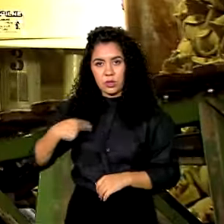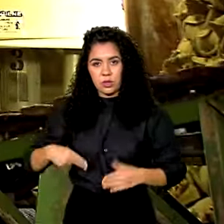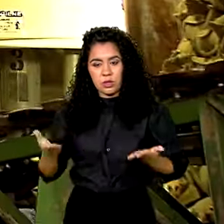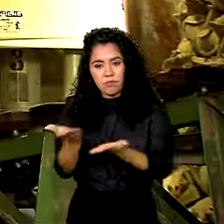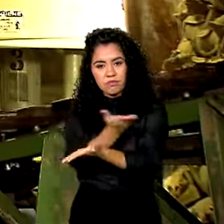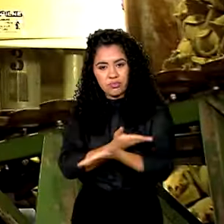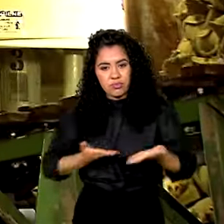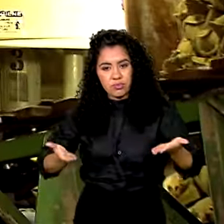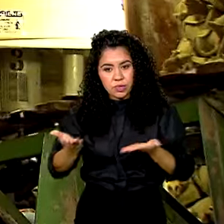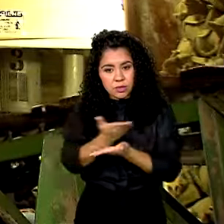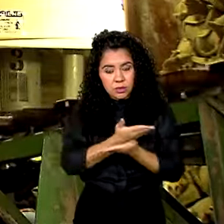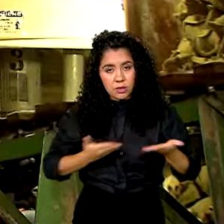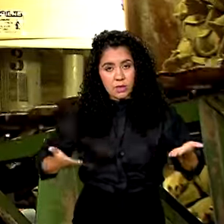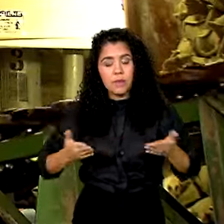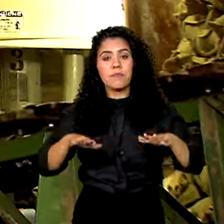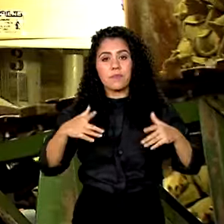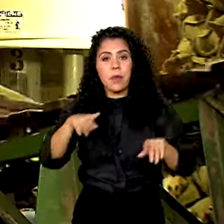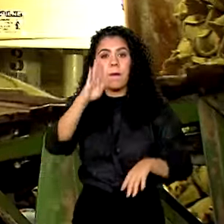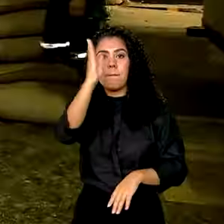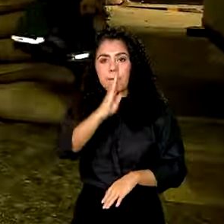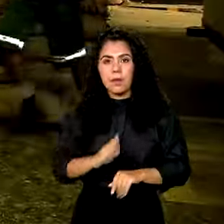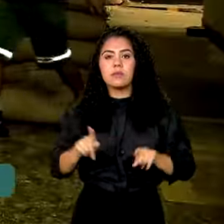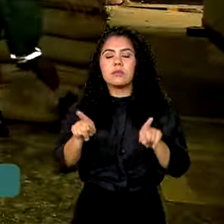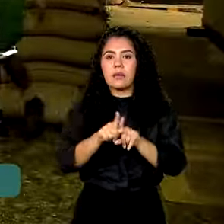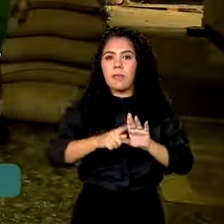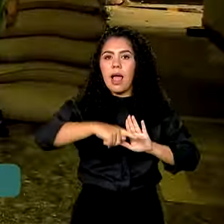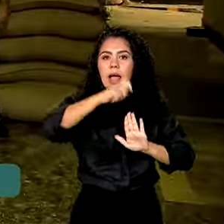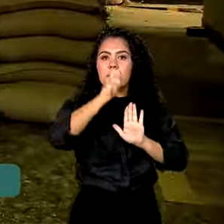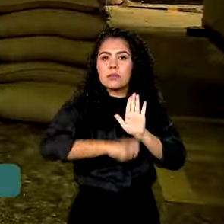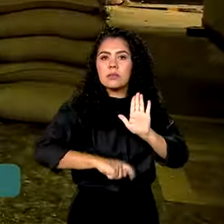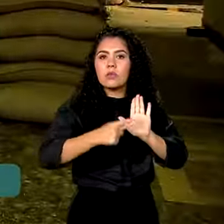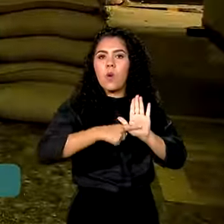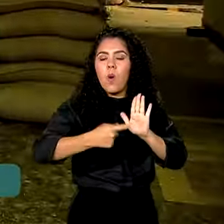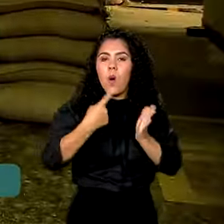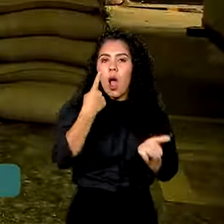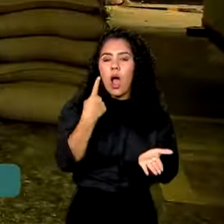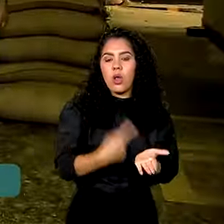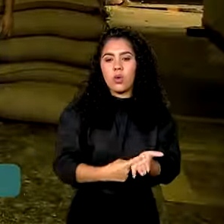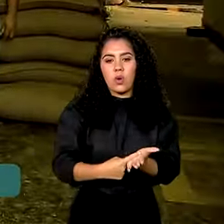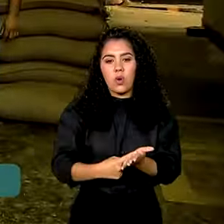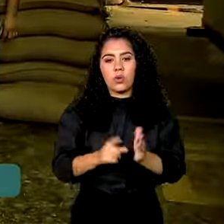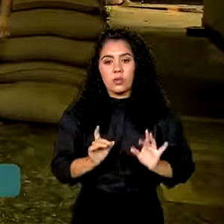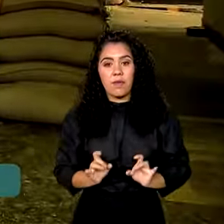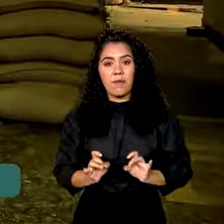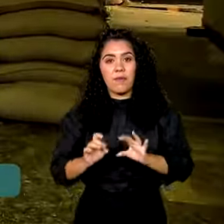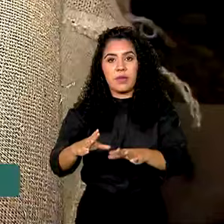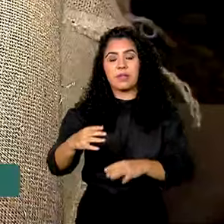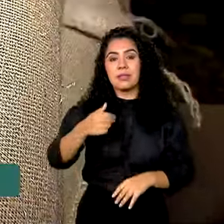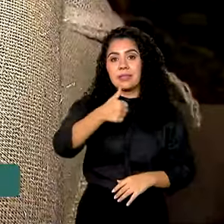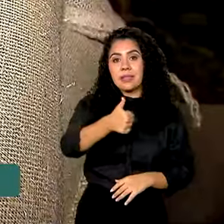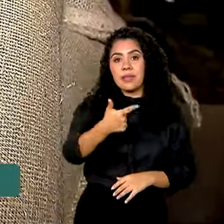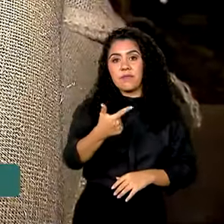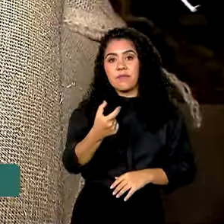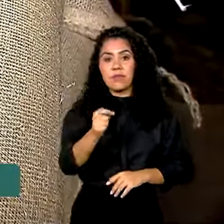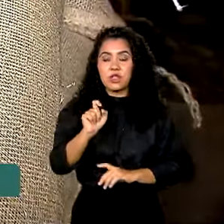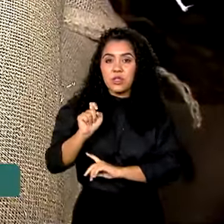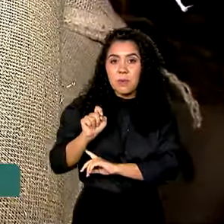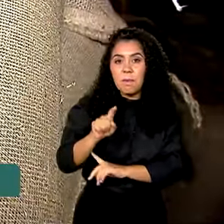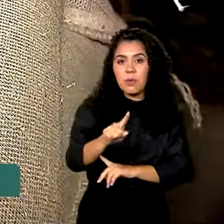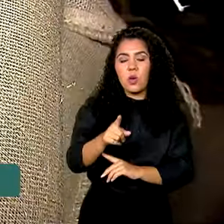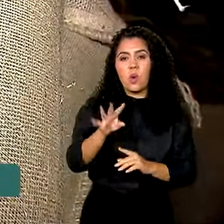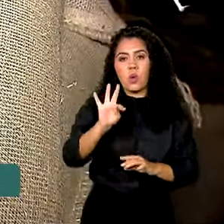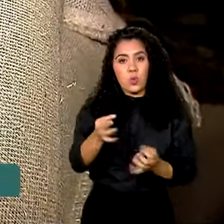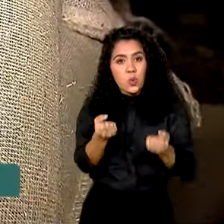desses anúncios o Brasil assinou acordo para a venda de 12.000 toneladas de café o equivalente a